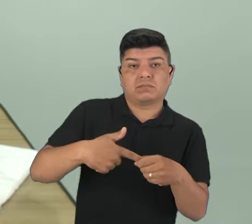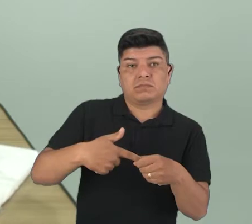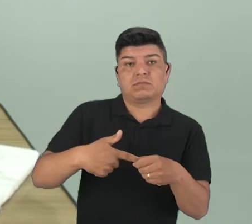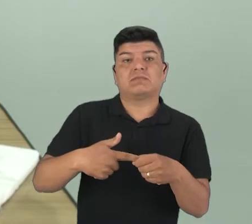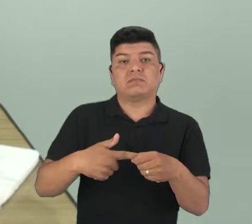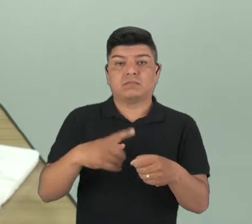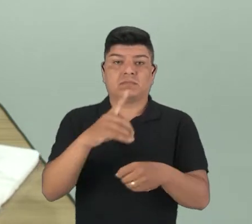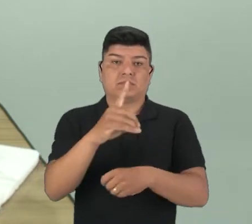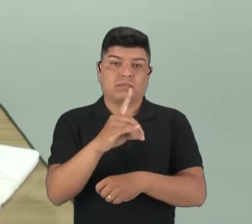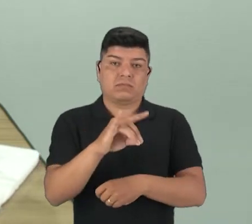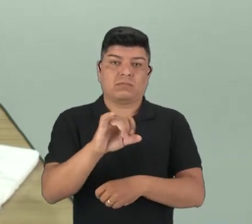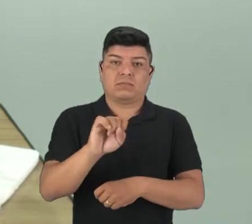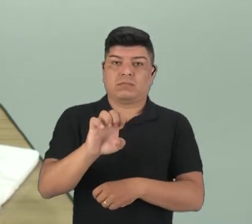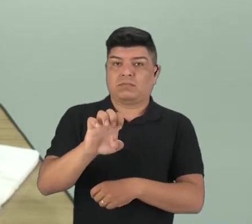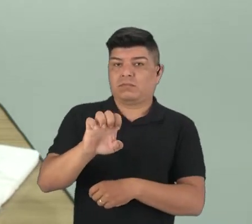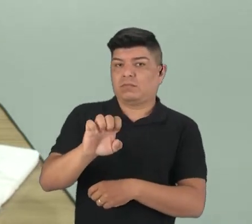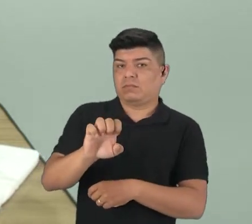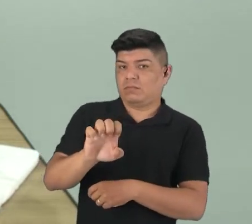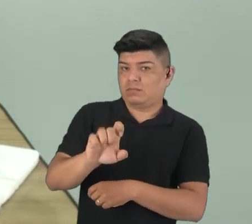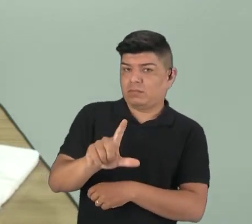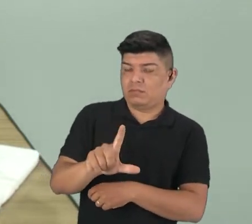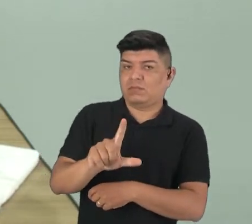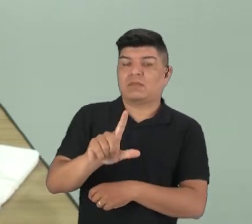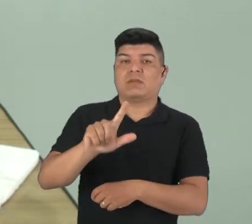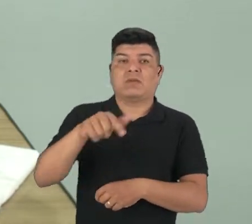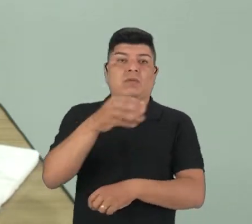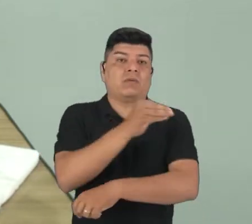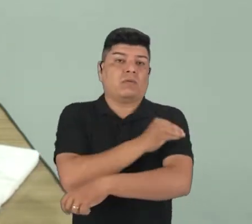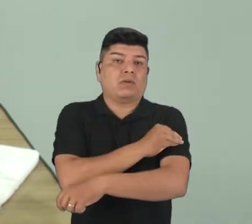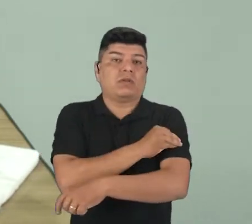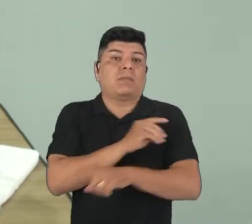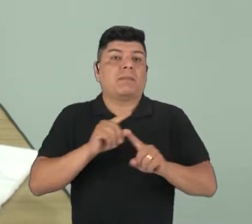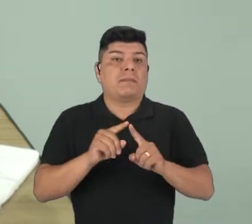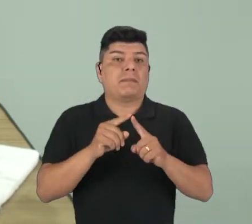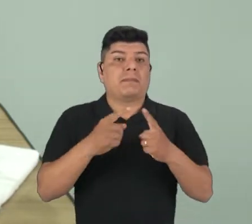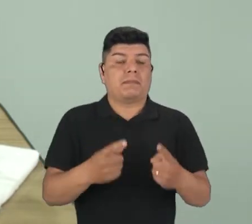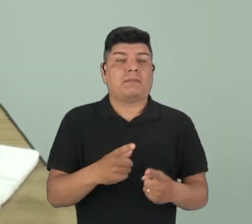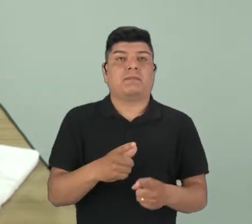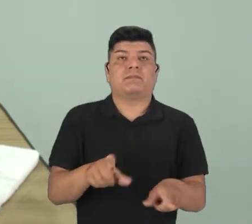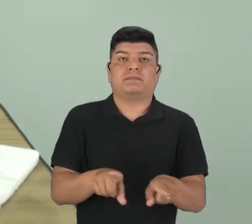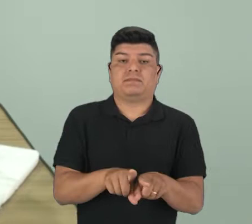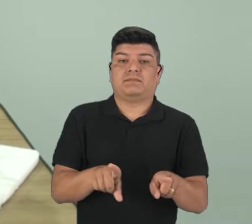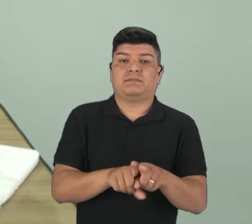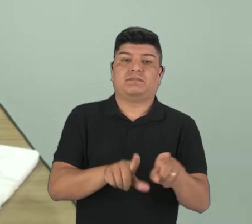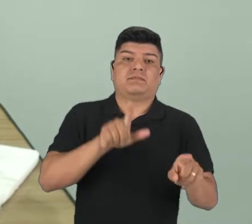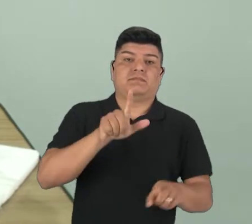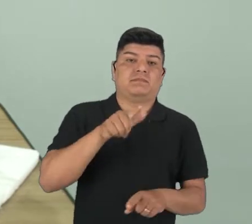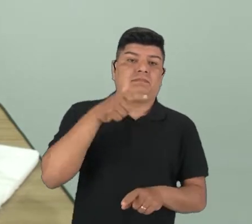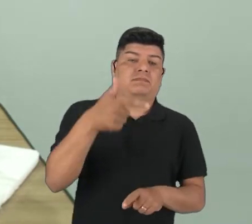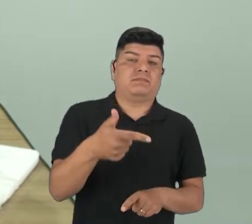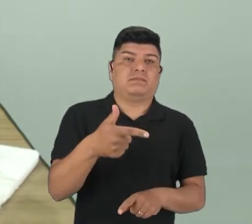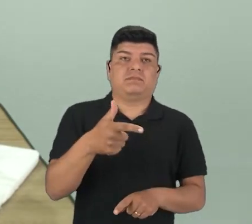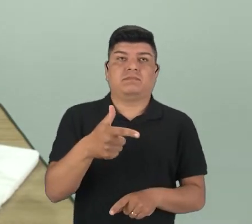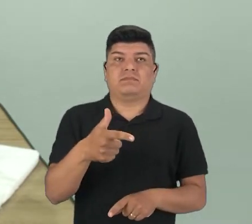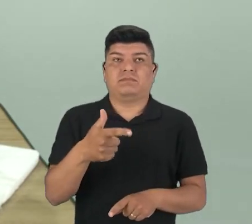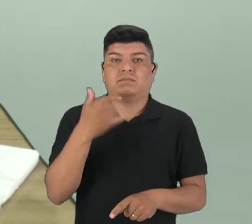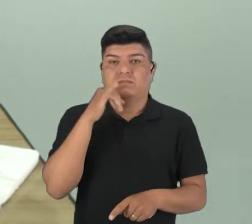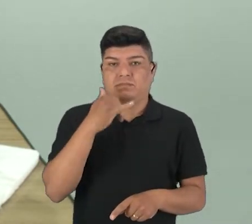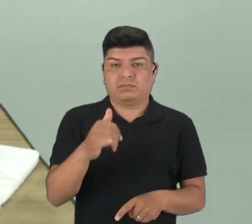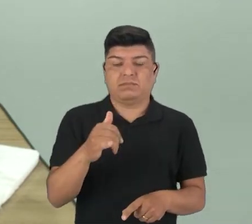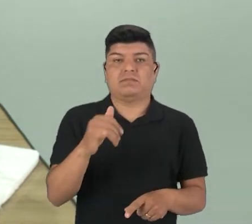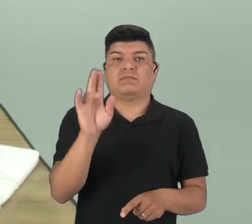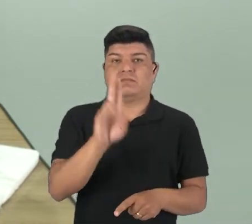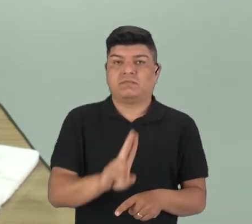o diesel, que pode ser o etanol. Mas também existem outros tipos de fonte de energia